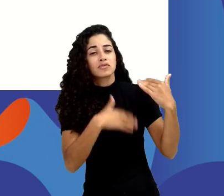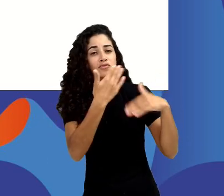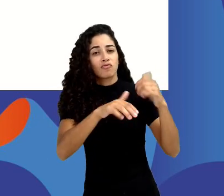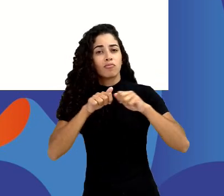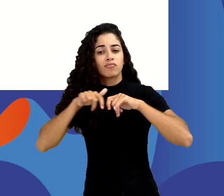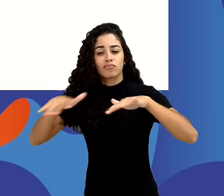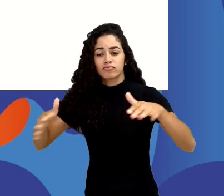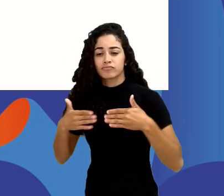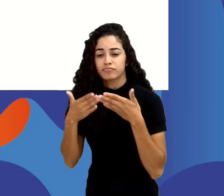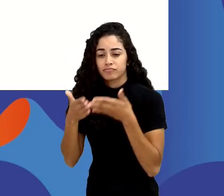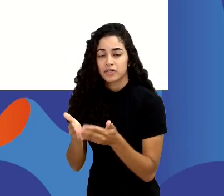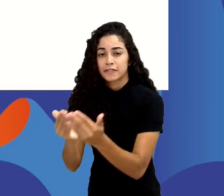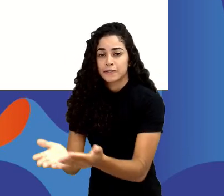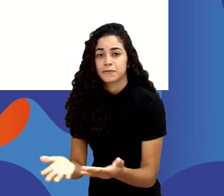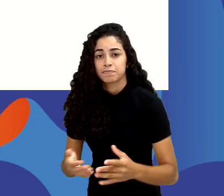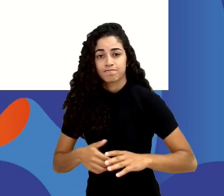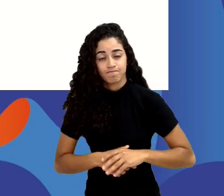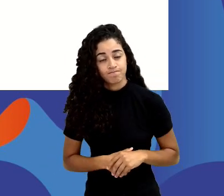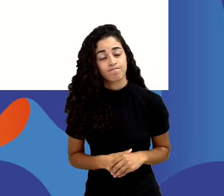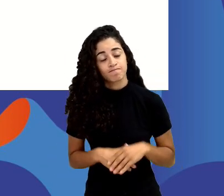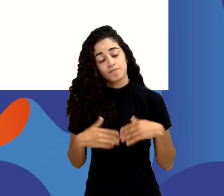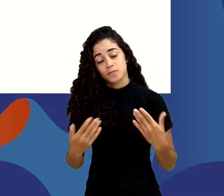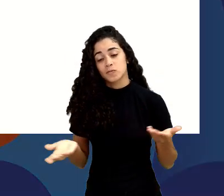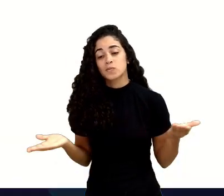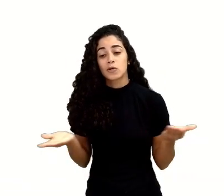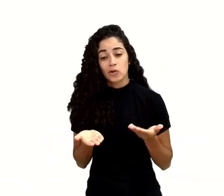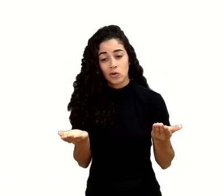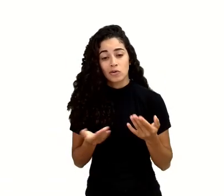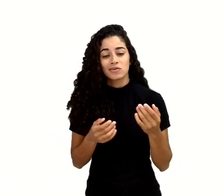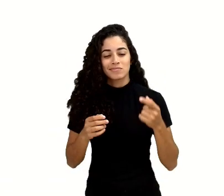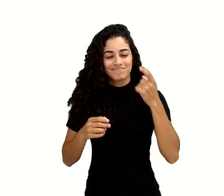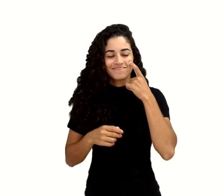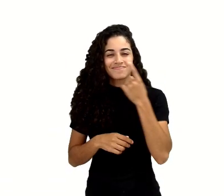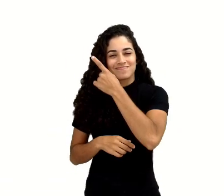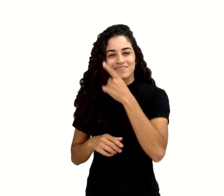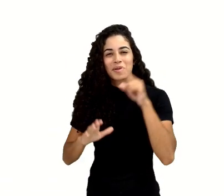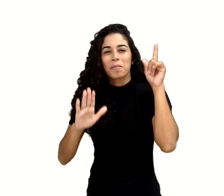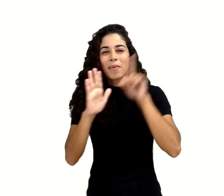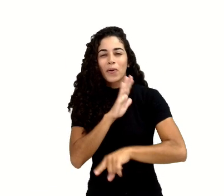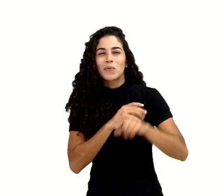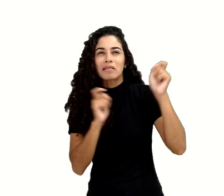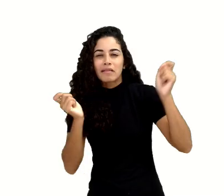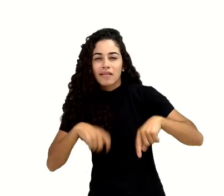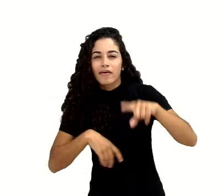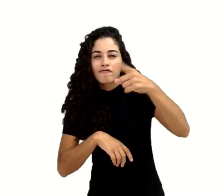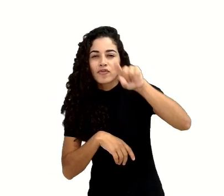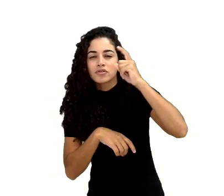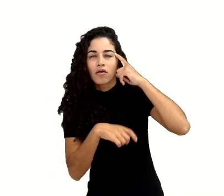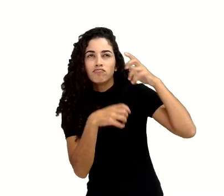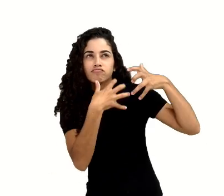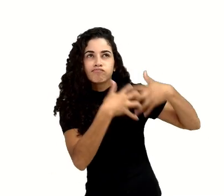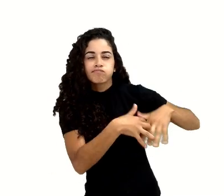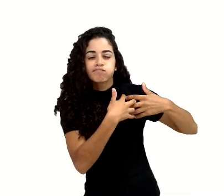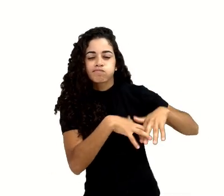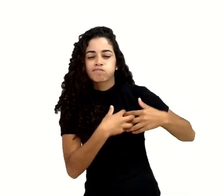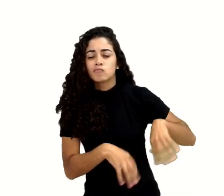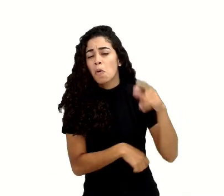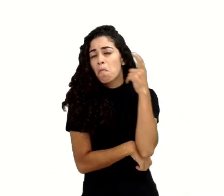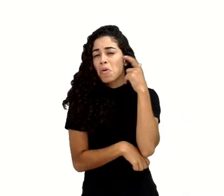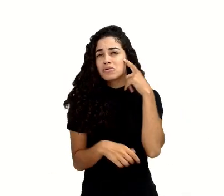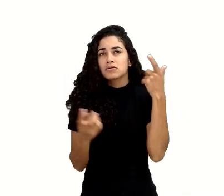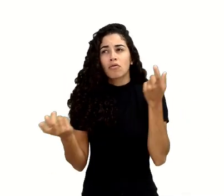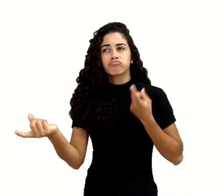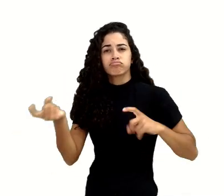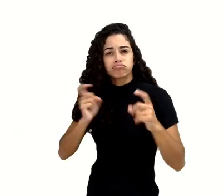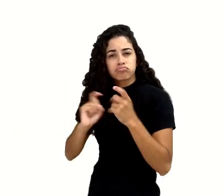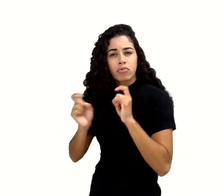expansão marítima. E, nesse sentido, cabe aí deixar uma pergunta para a reflexão de vocês. Pensem aí,